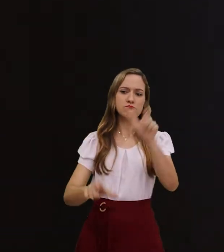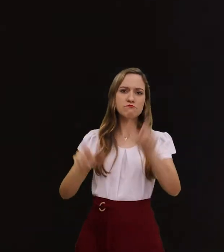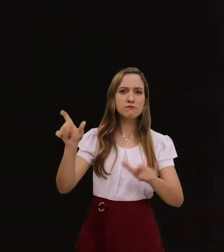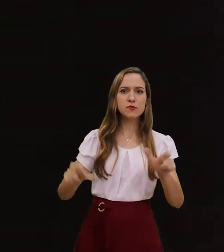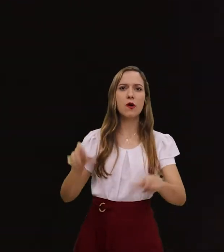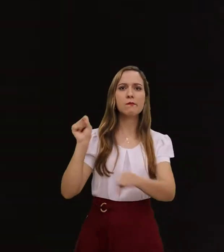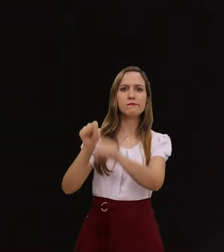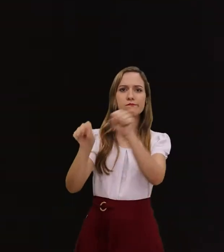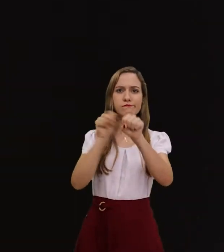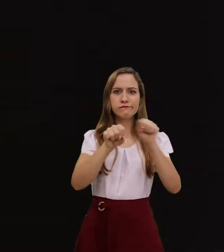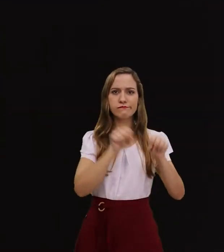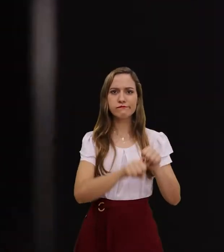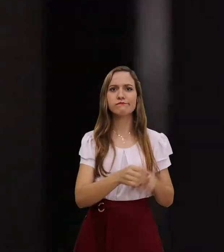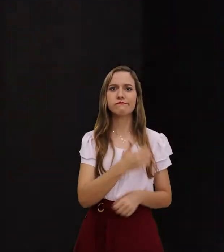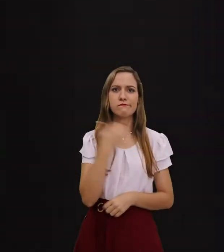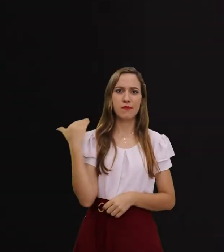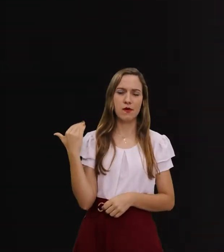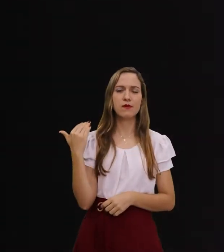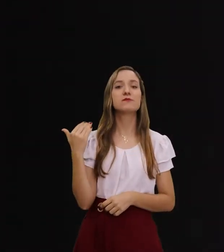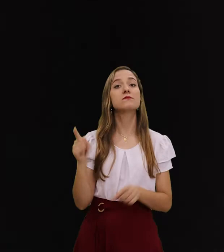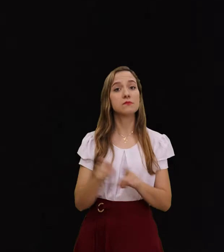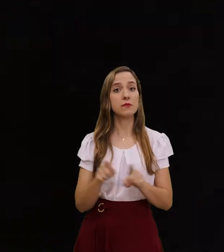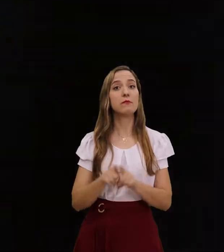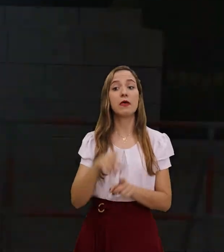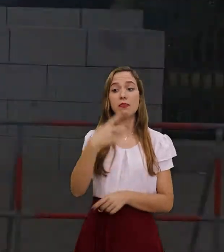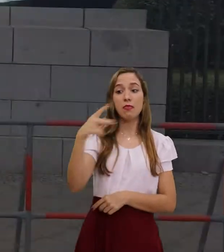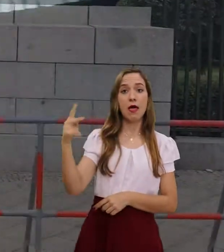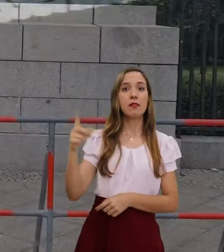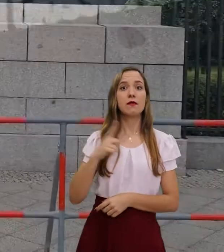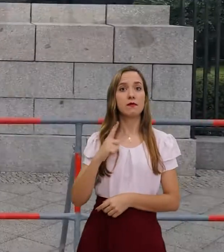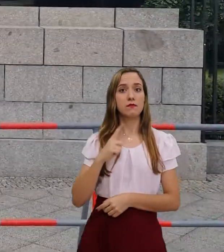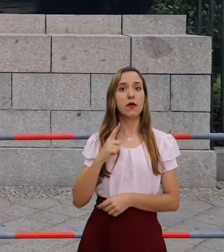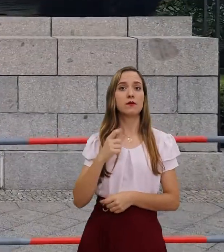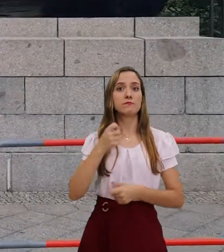foram mortas, e depoimentos.